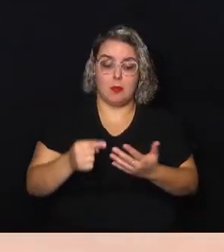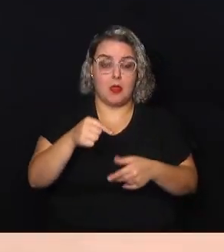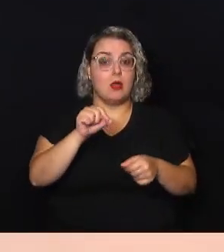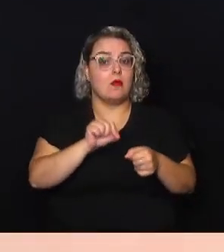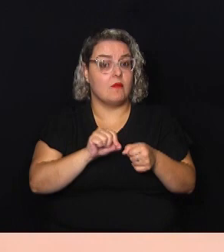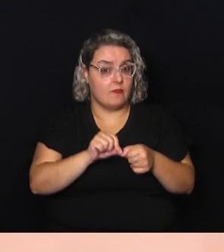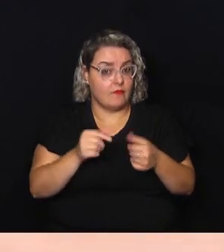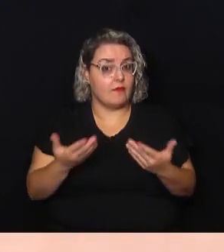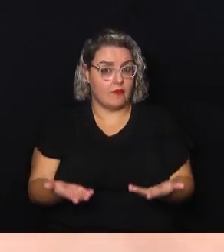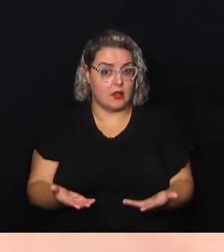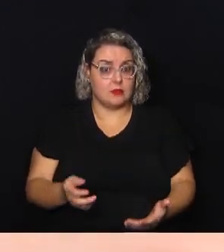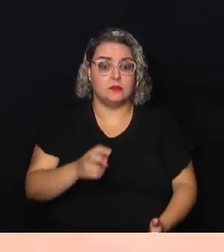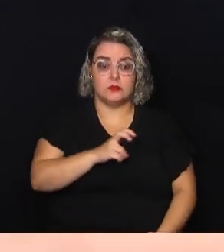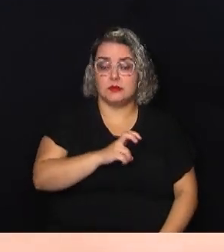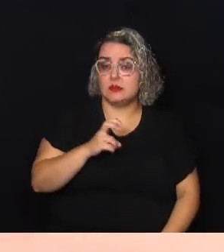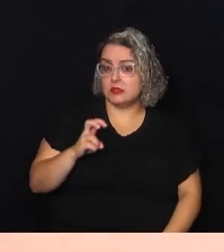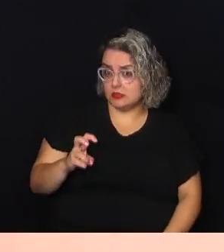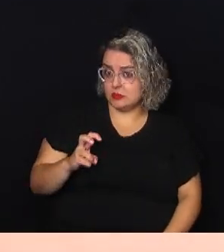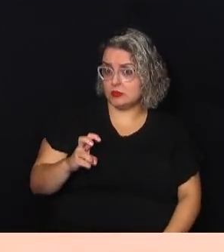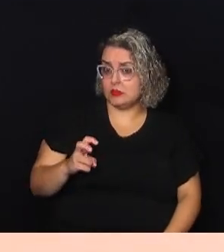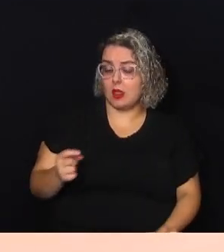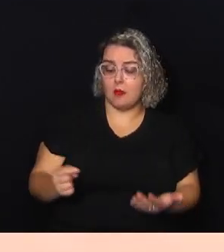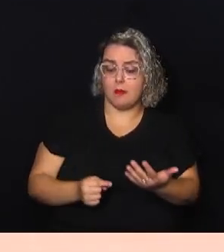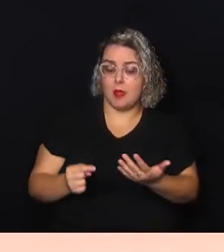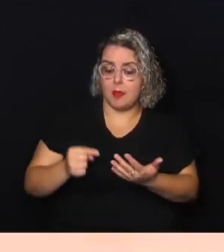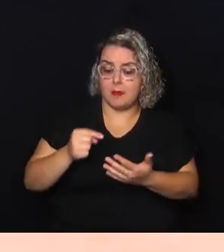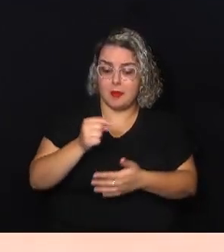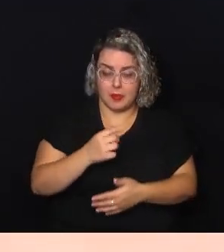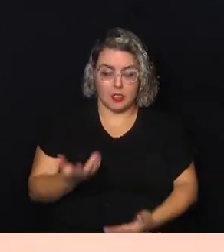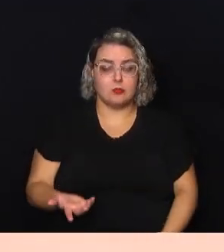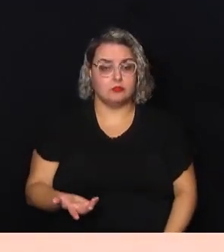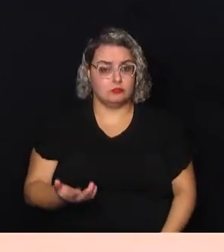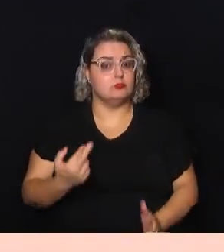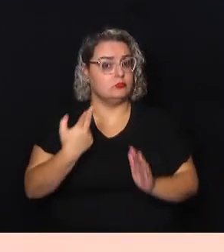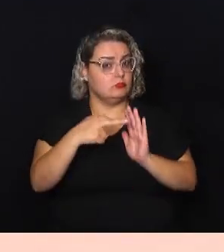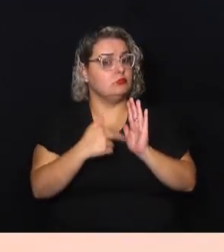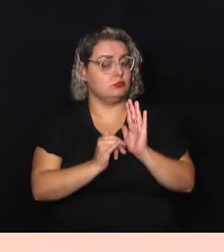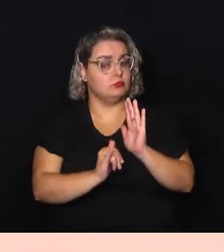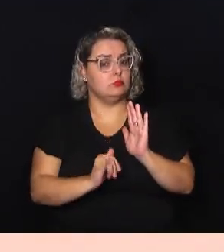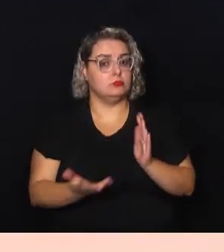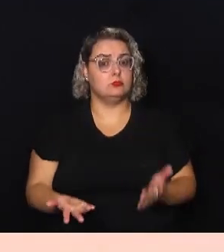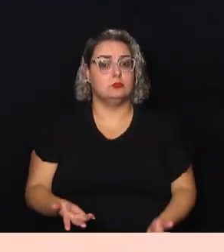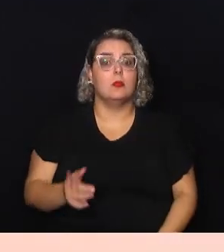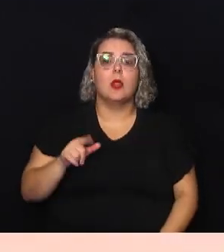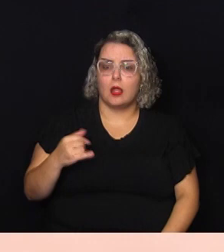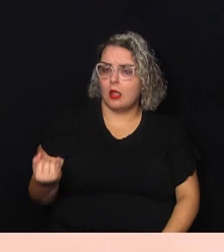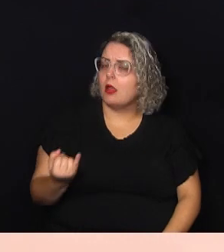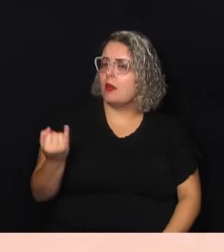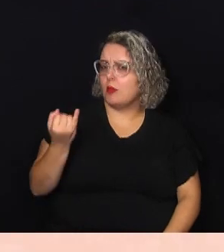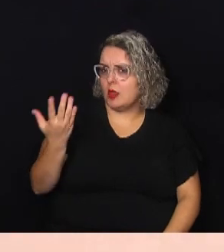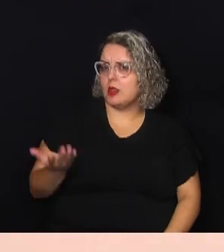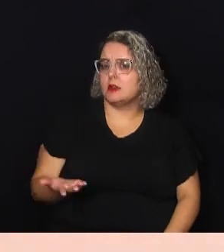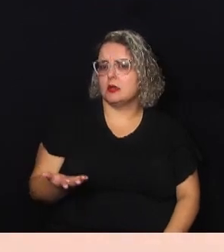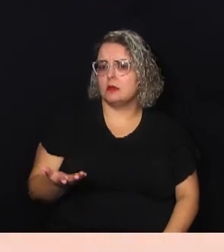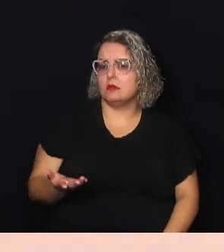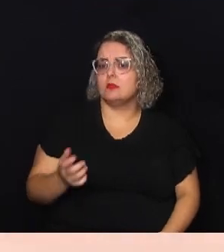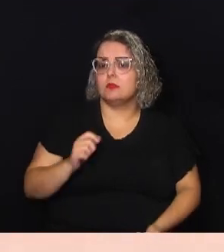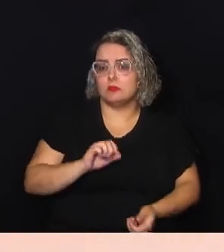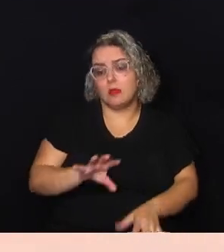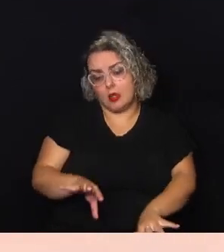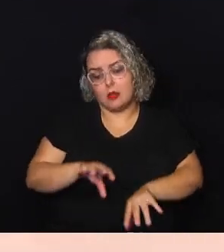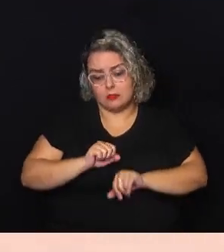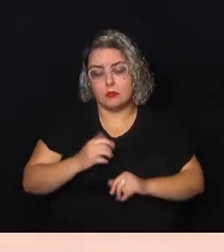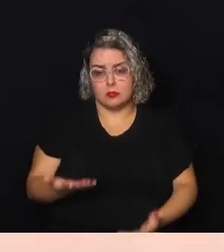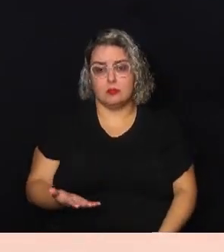apontamentos feitos cerca de 55 apontamentos foram feitos no relatório eram são muito importantes que sejam